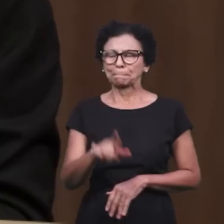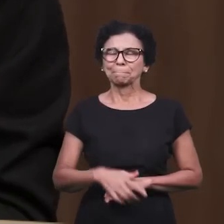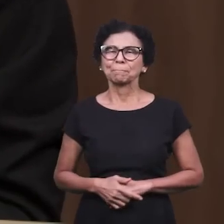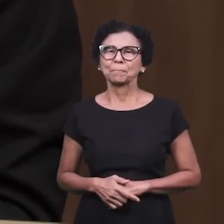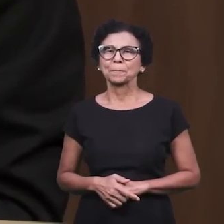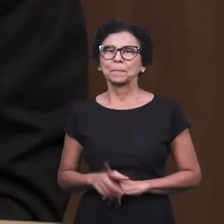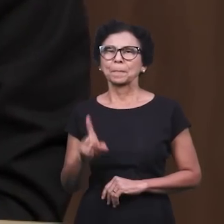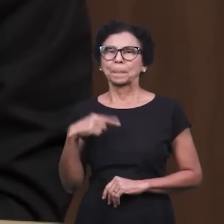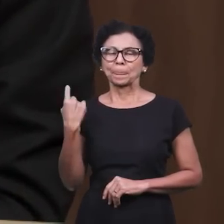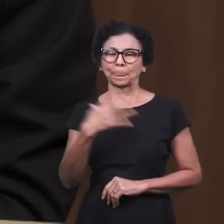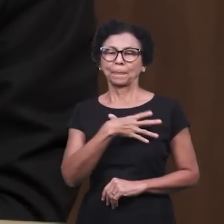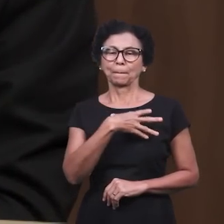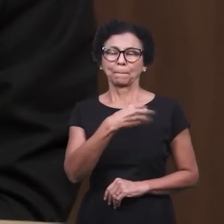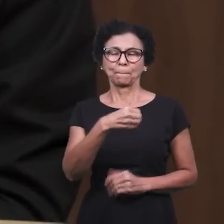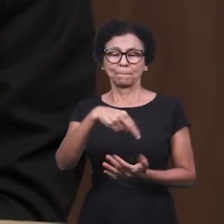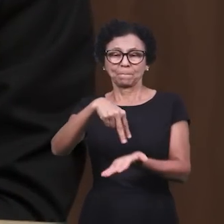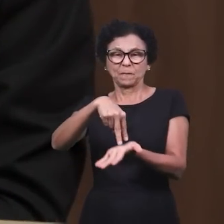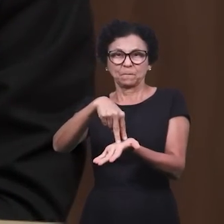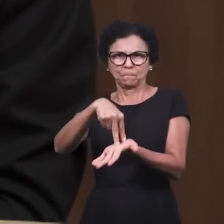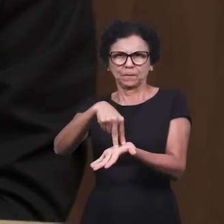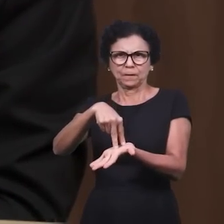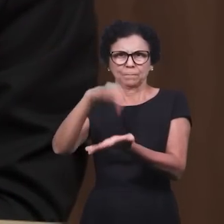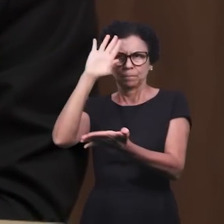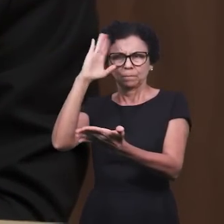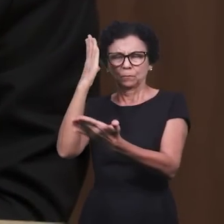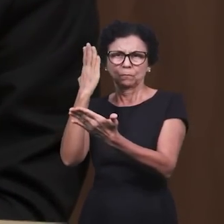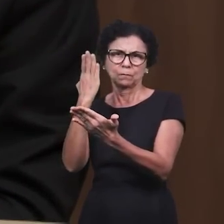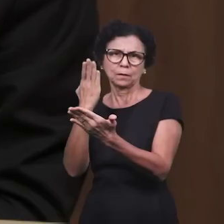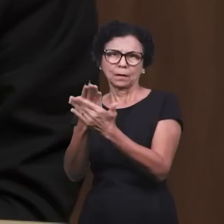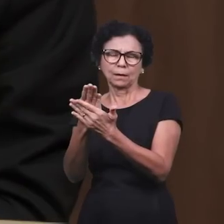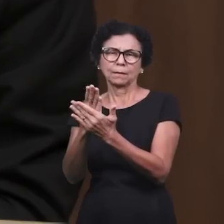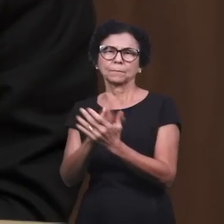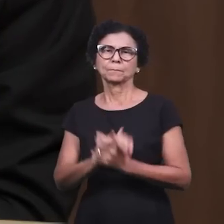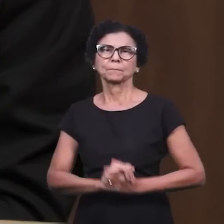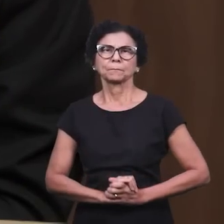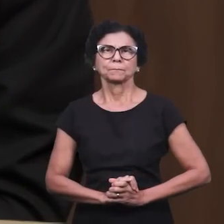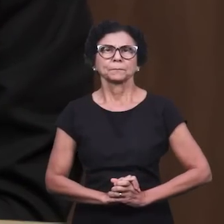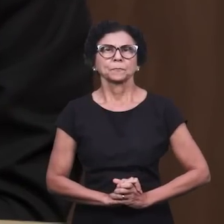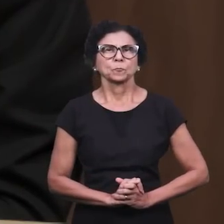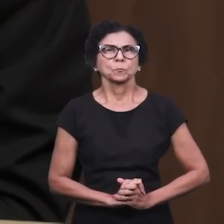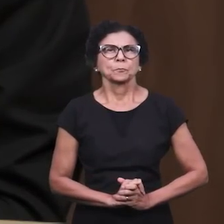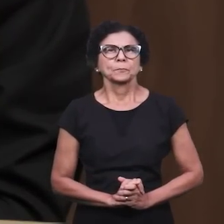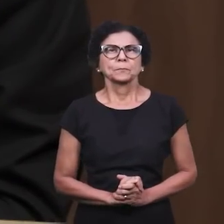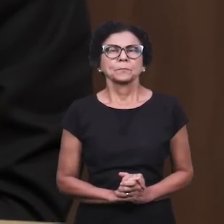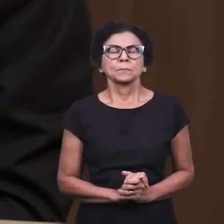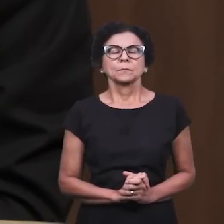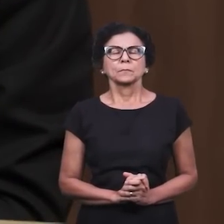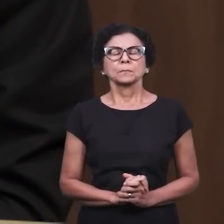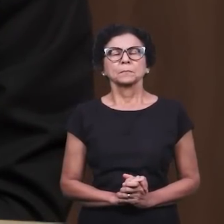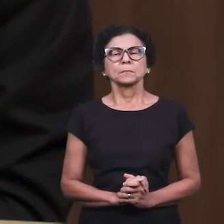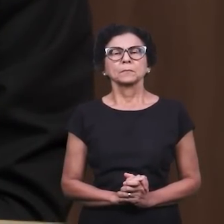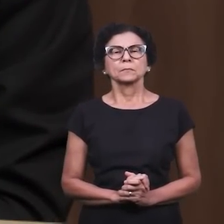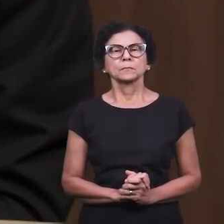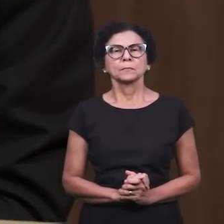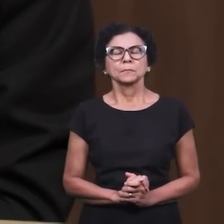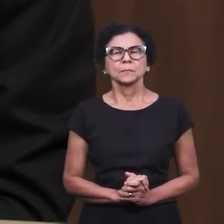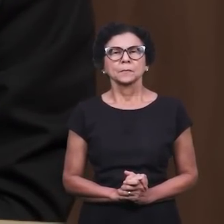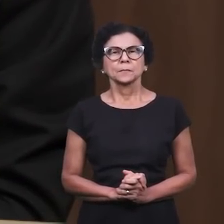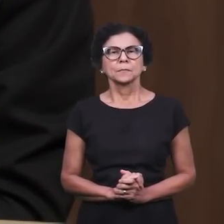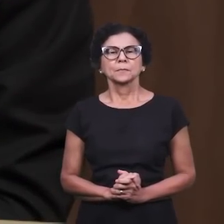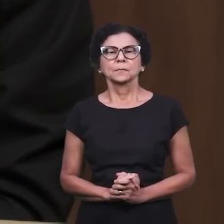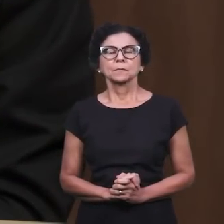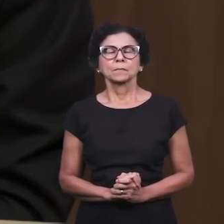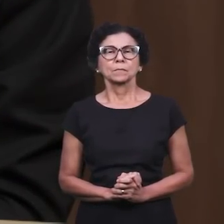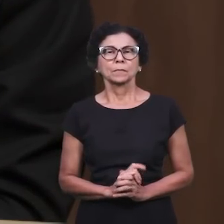importante de nós conversarmos sobre, Verdade. tanto como servo, como o Senhor, nossos filhos, nossas